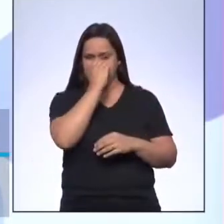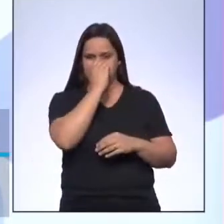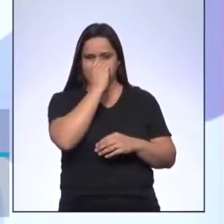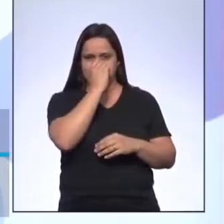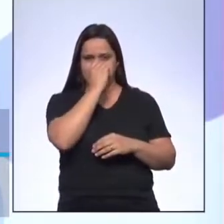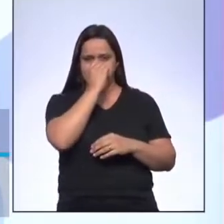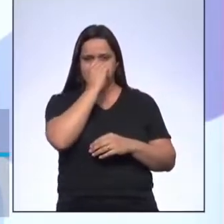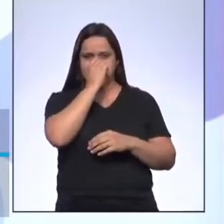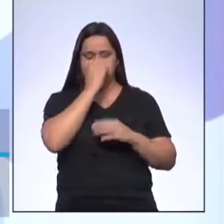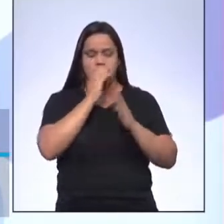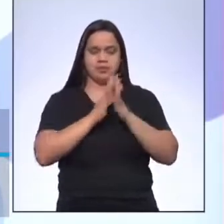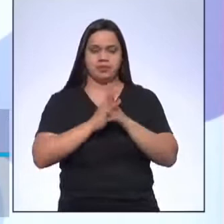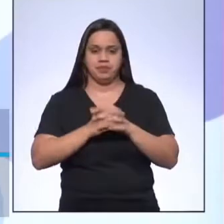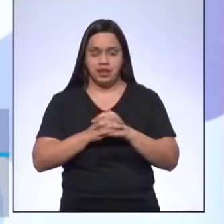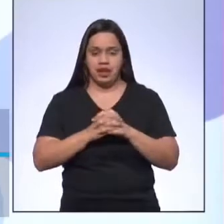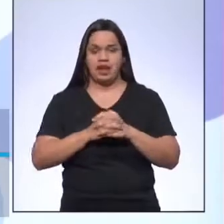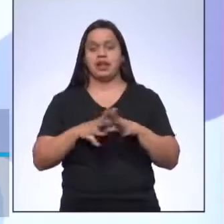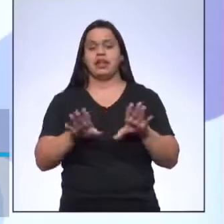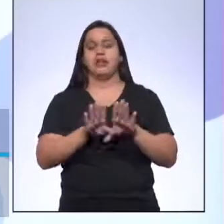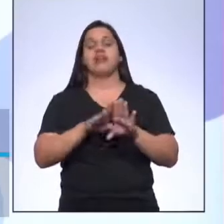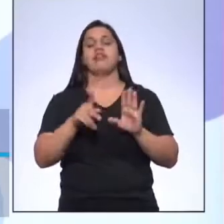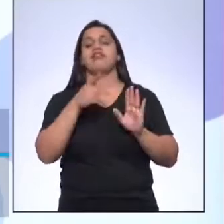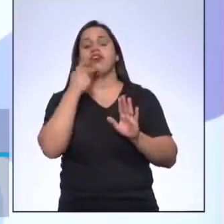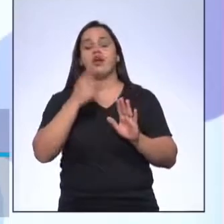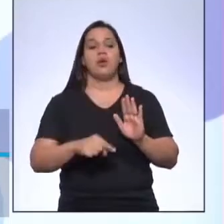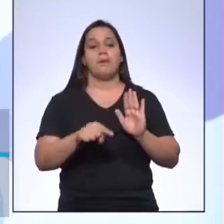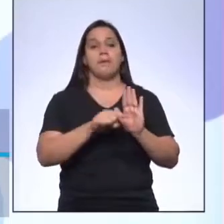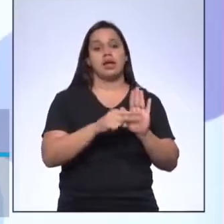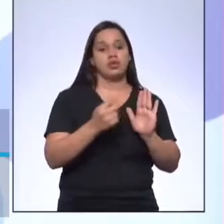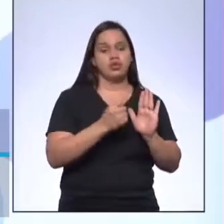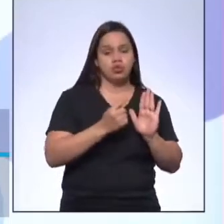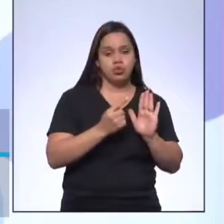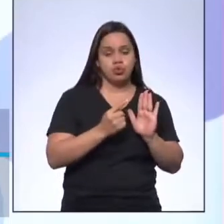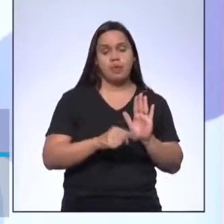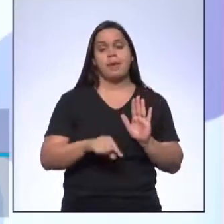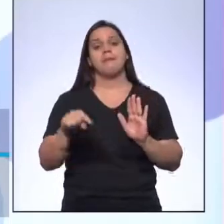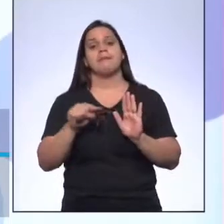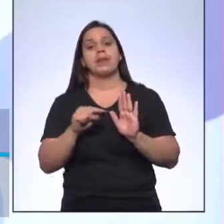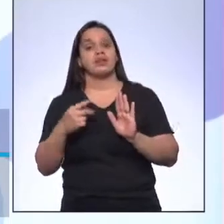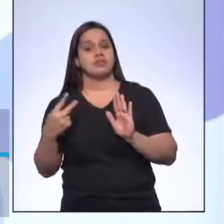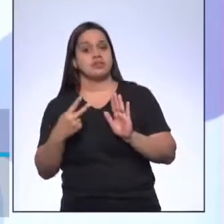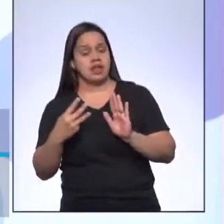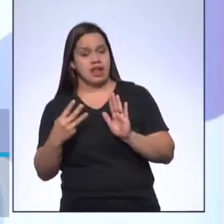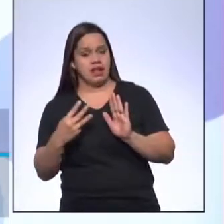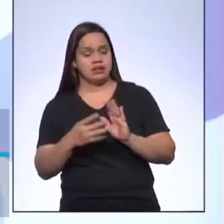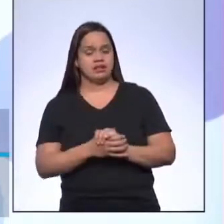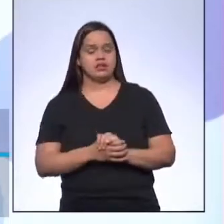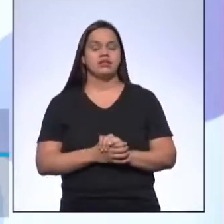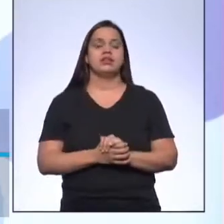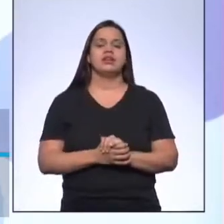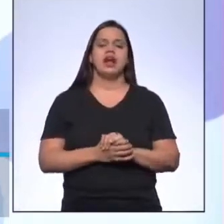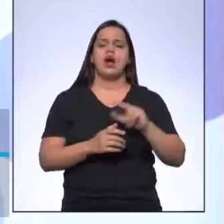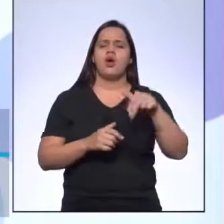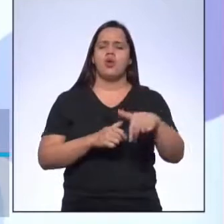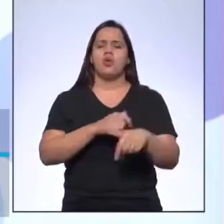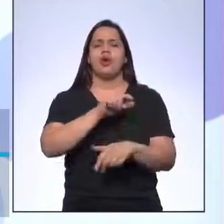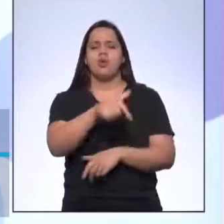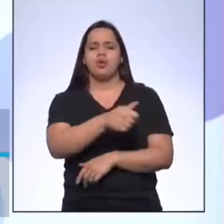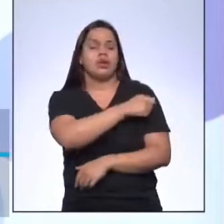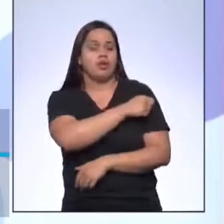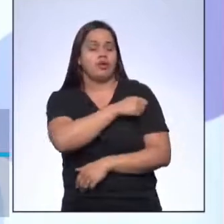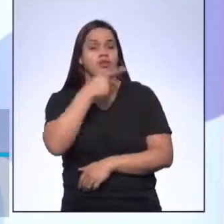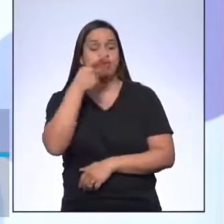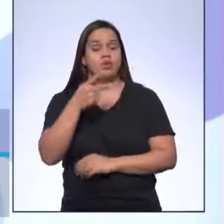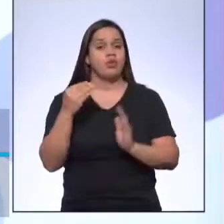deu - 1m - 31 e três Melissa colocou assim